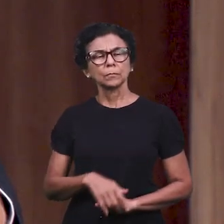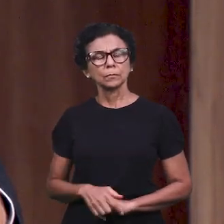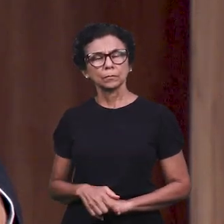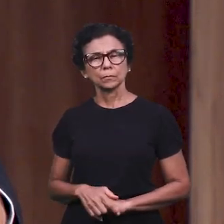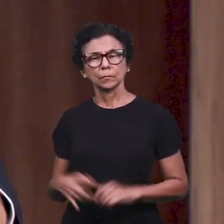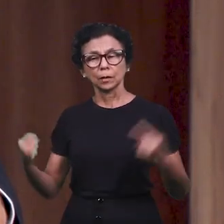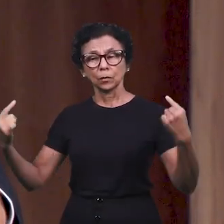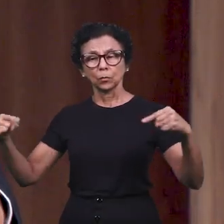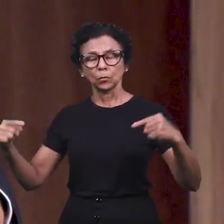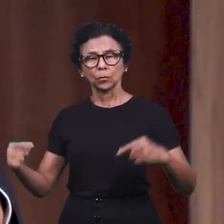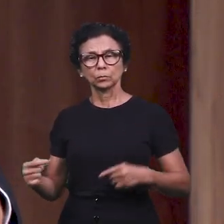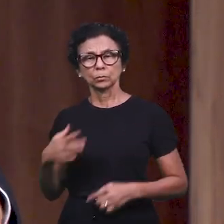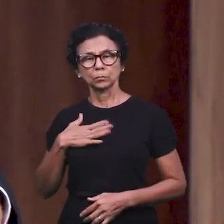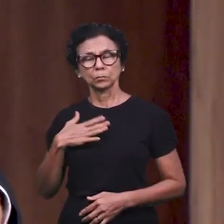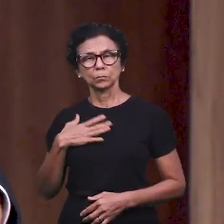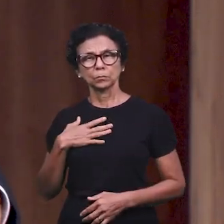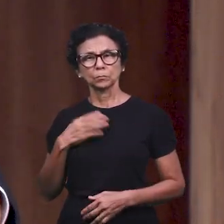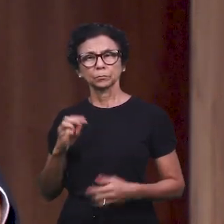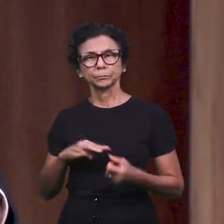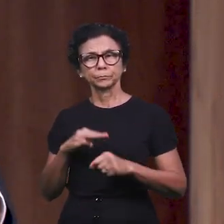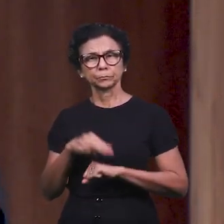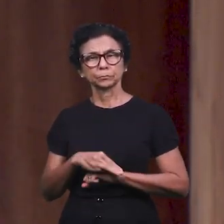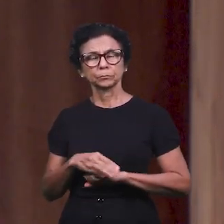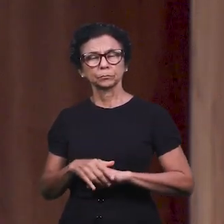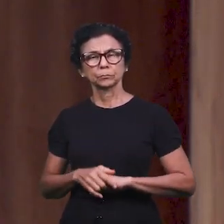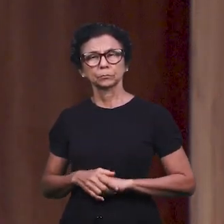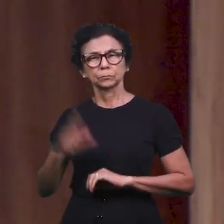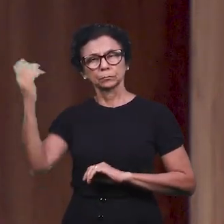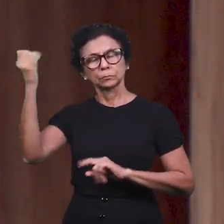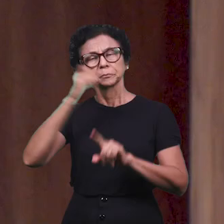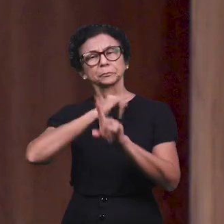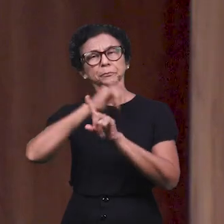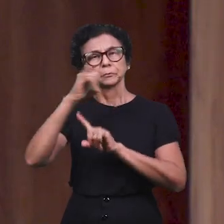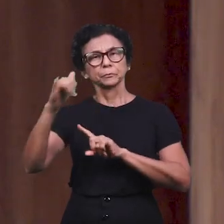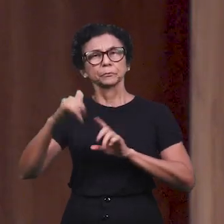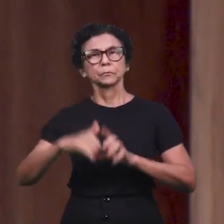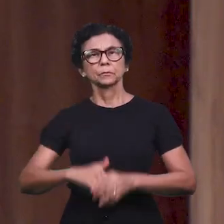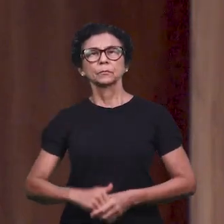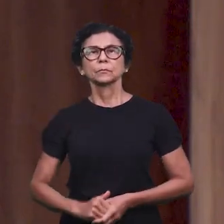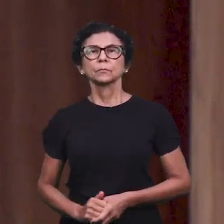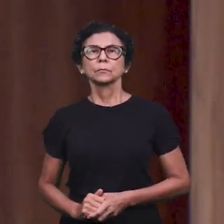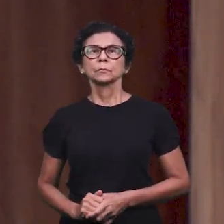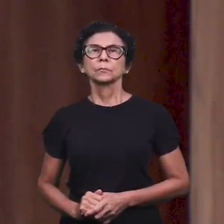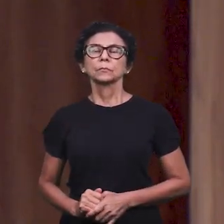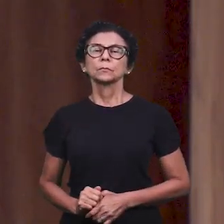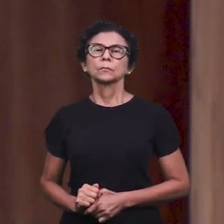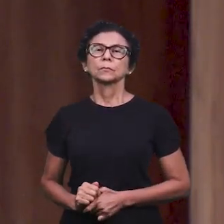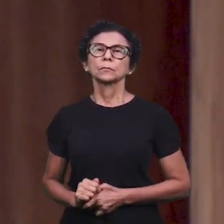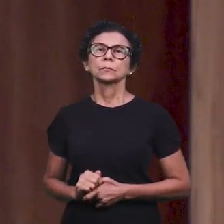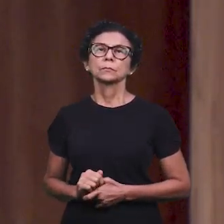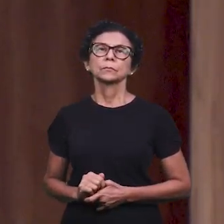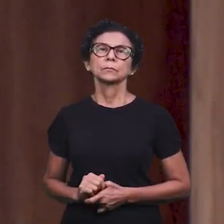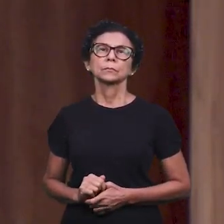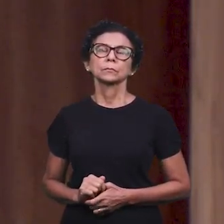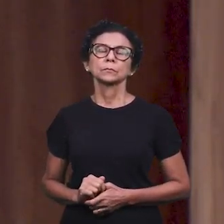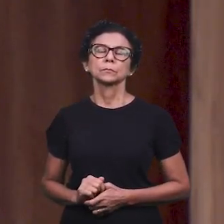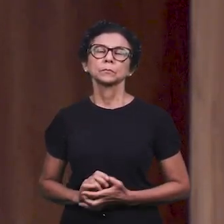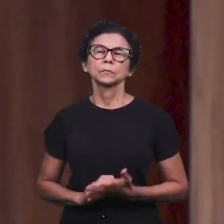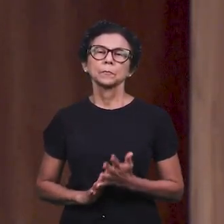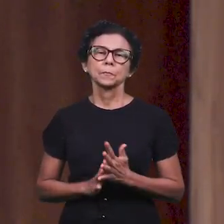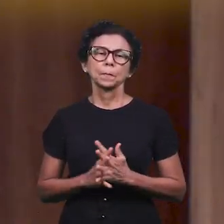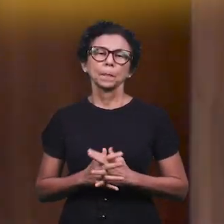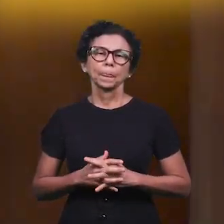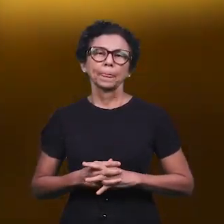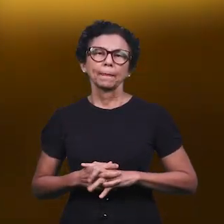profético. E eles vão julgar vocês. Então, o texto traz esse alerta, aqui abrindo agora o nosso